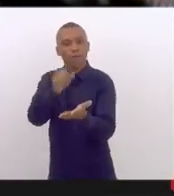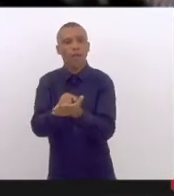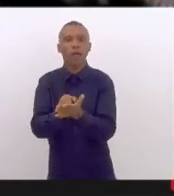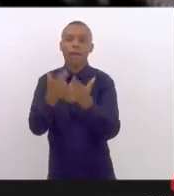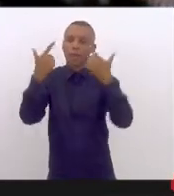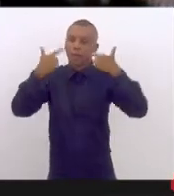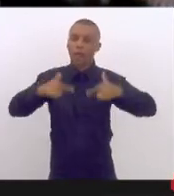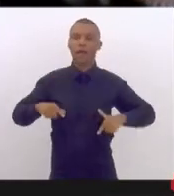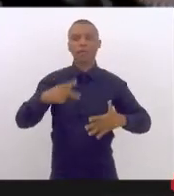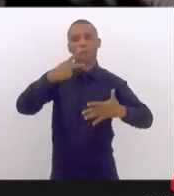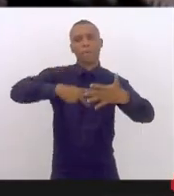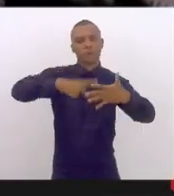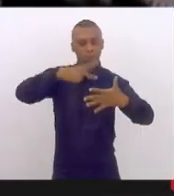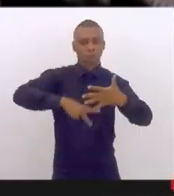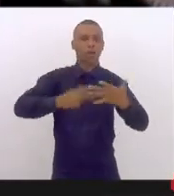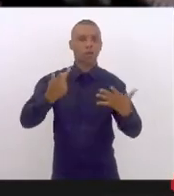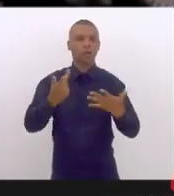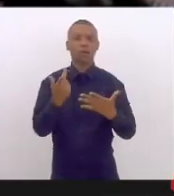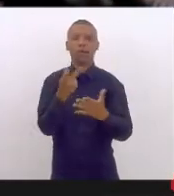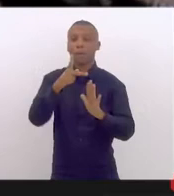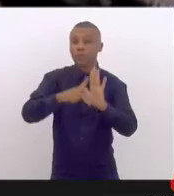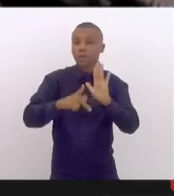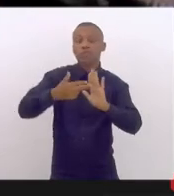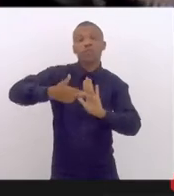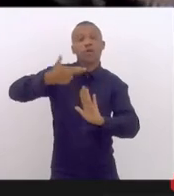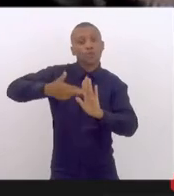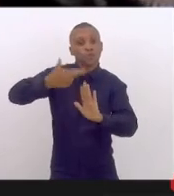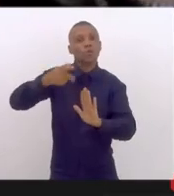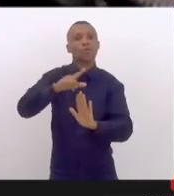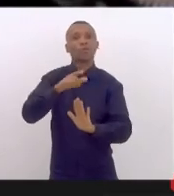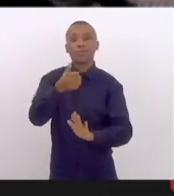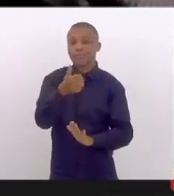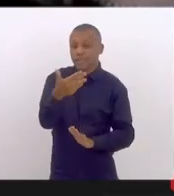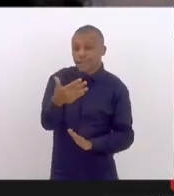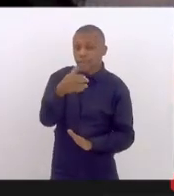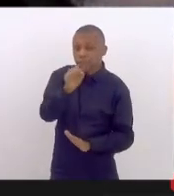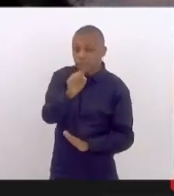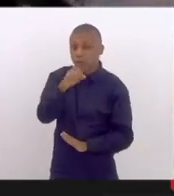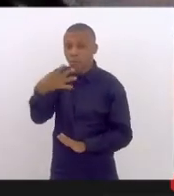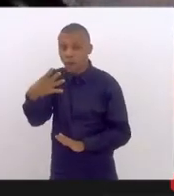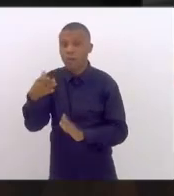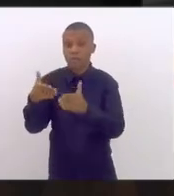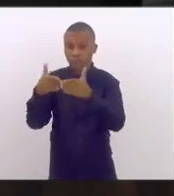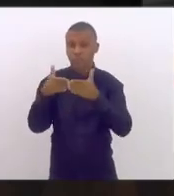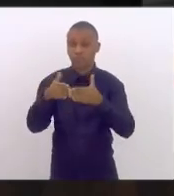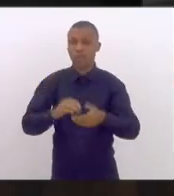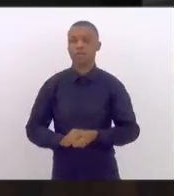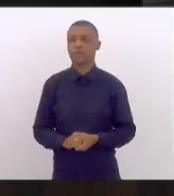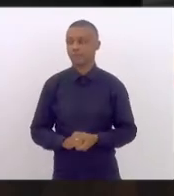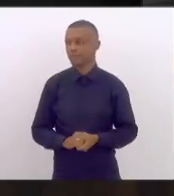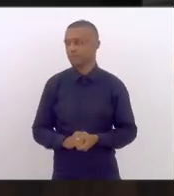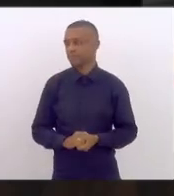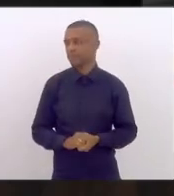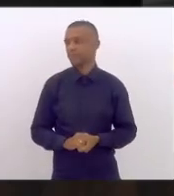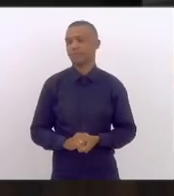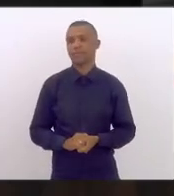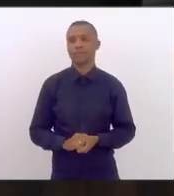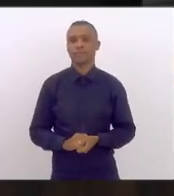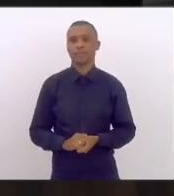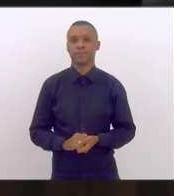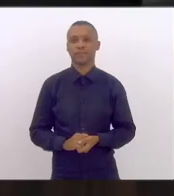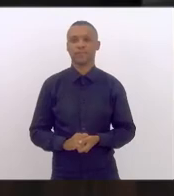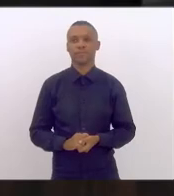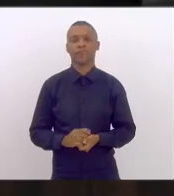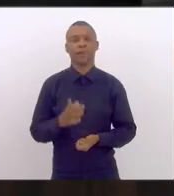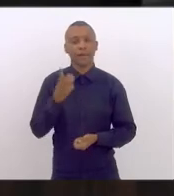do pessoal do projeto de resolução 1384 por favor OK 384 abstenção pessoal